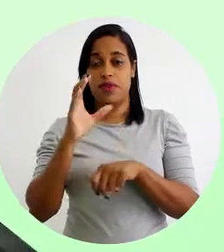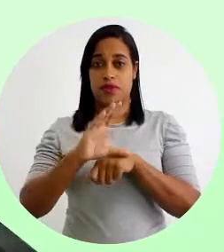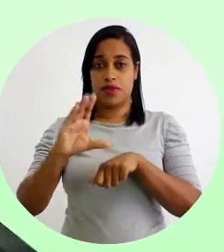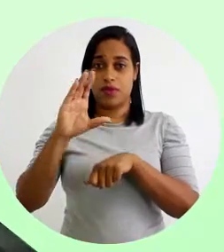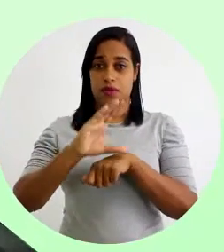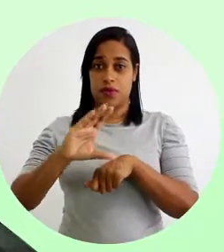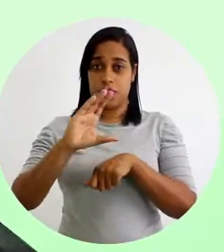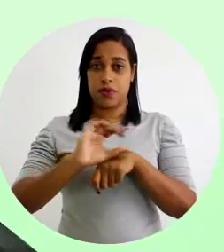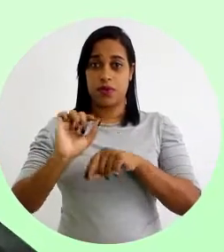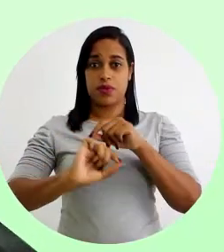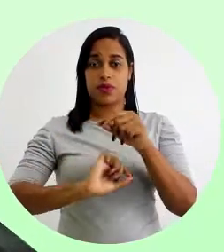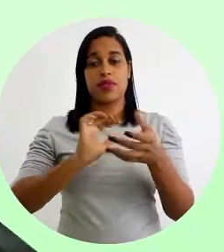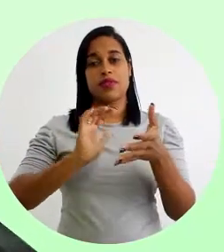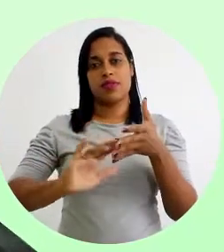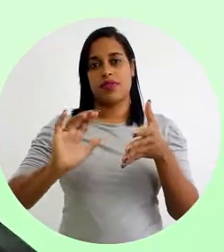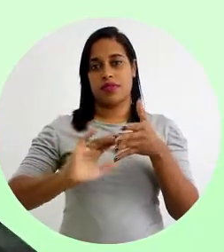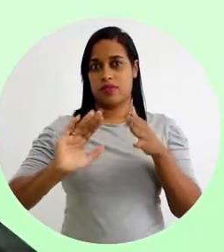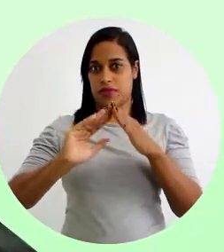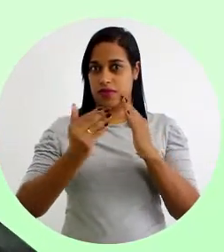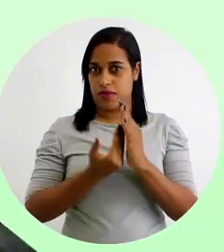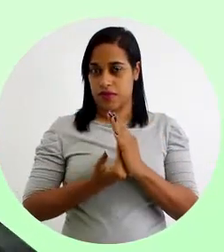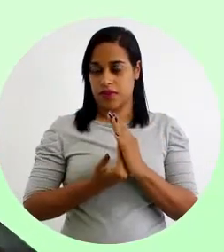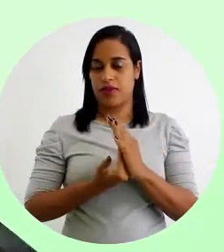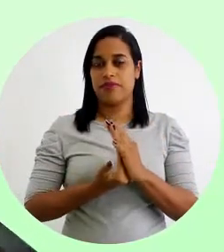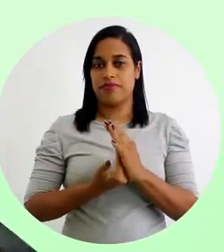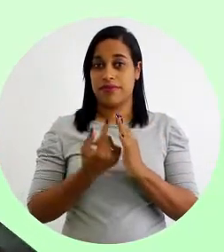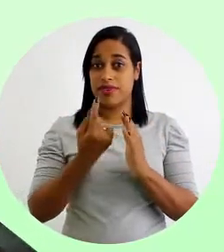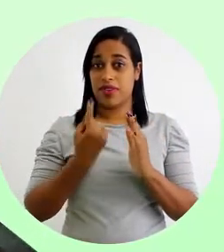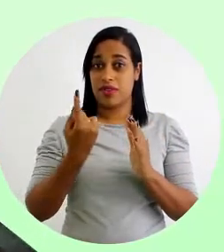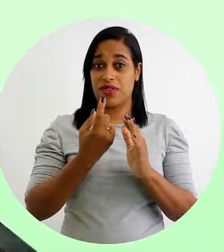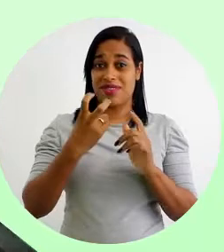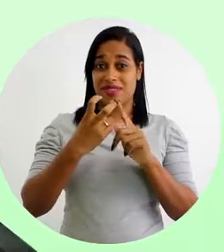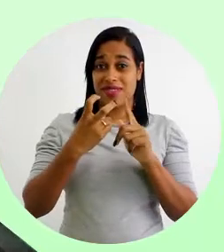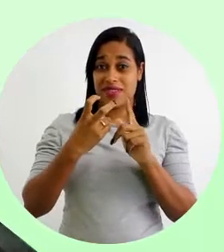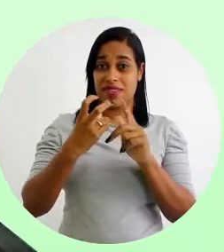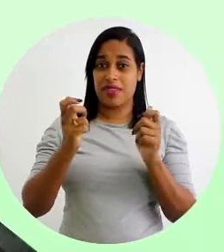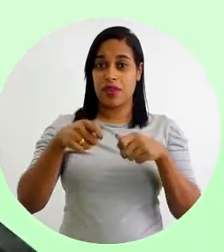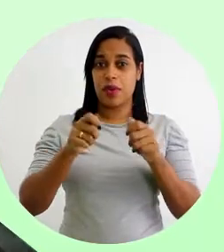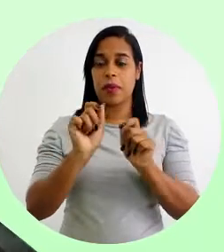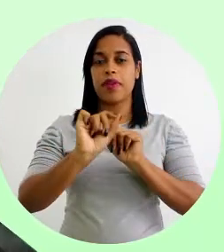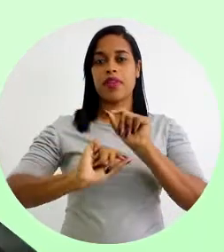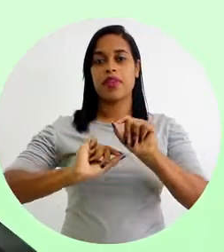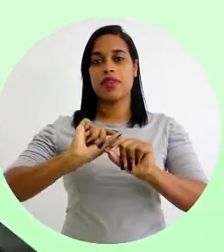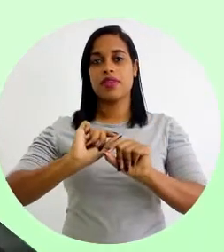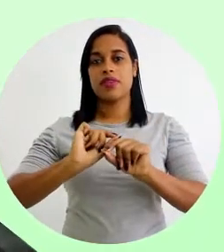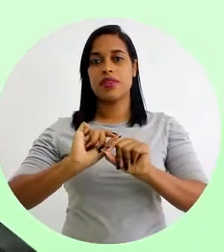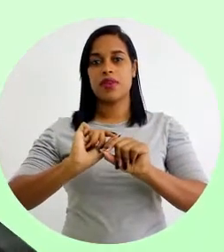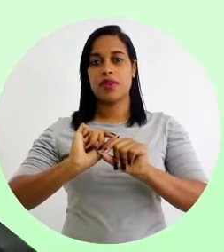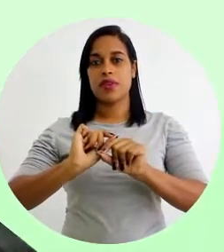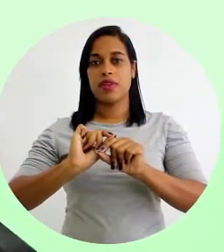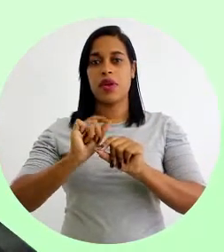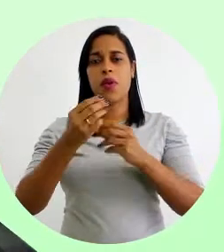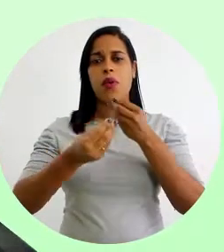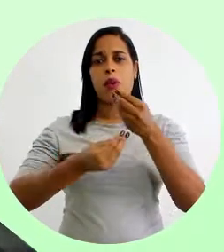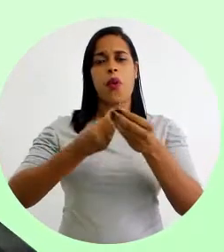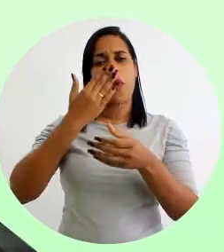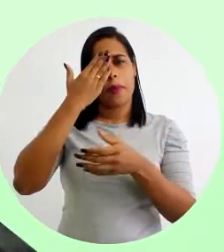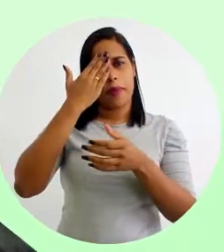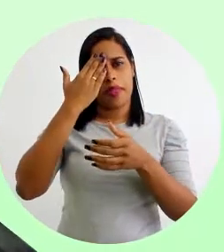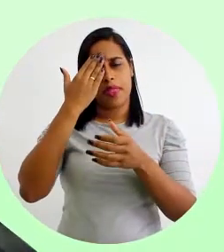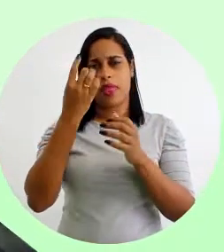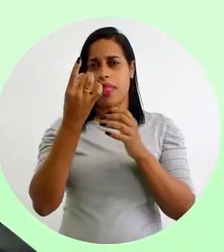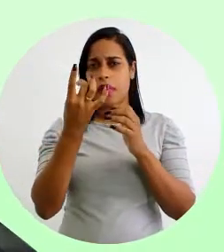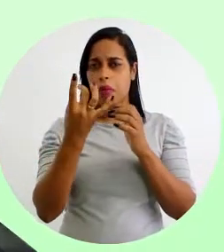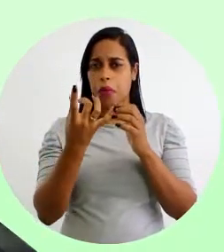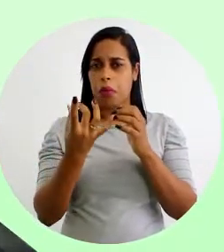escola, no curso de Secretaria Escolar. A nossa quinta competência refere-se a como entender